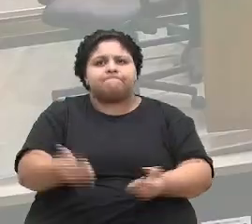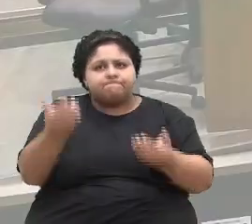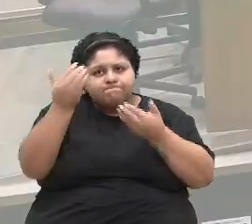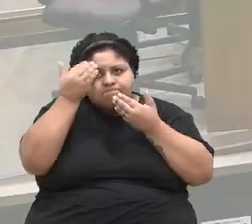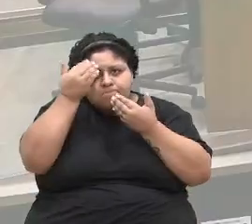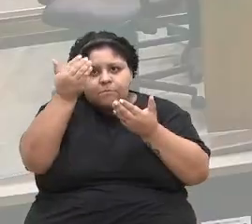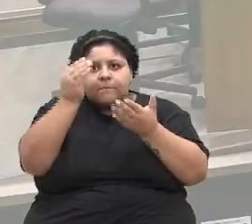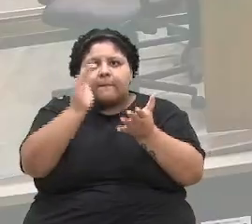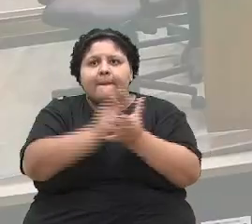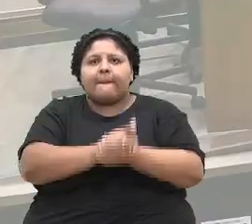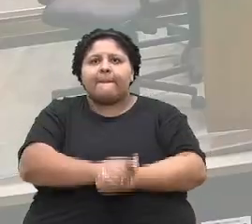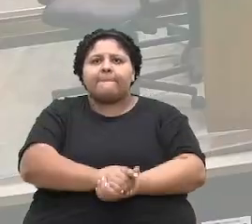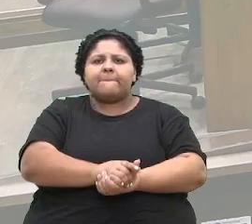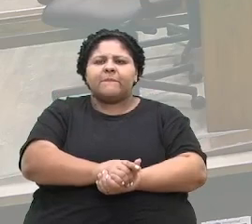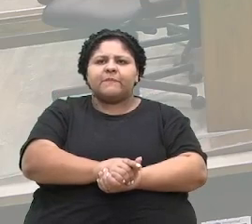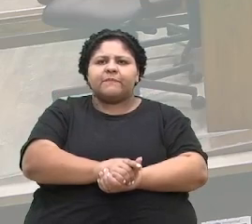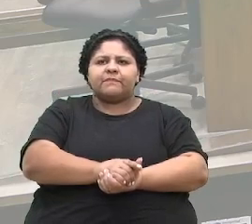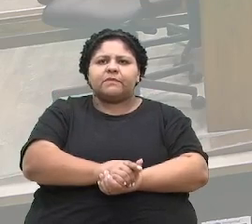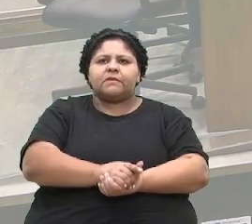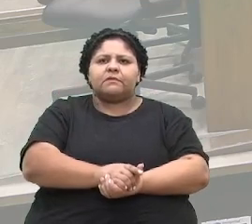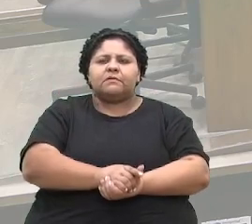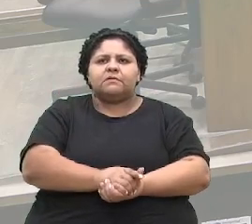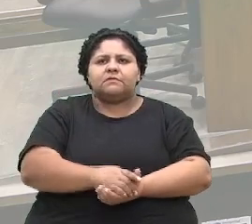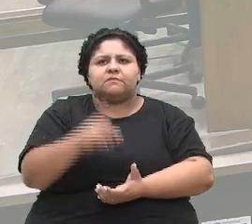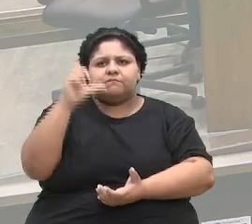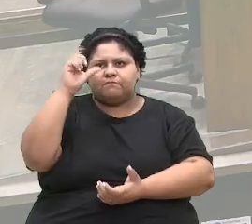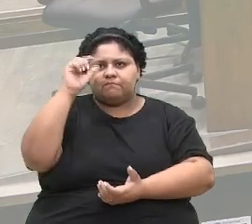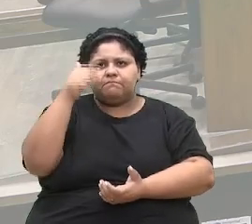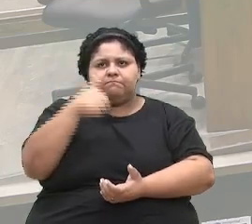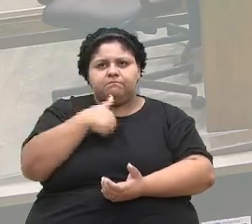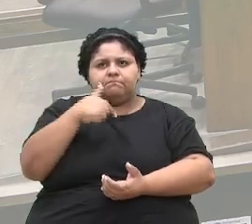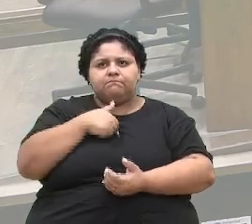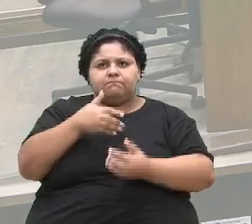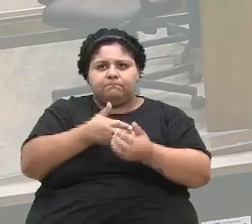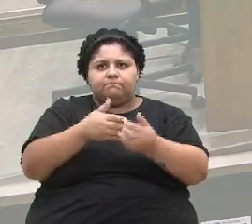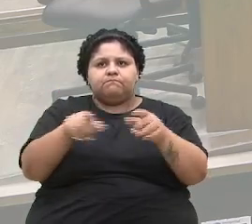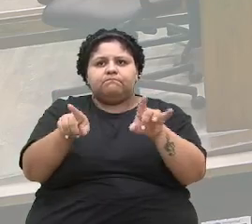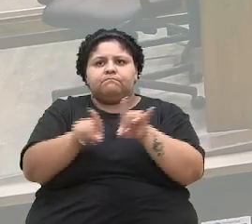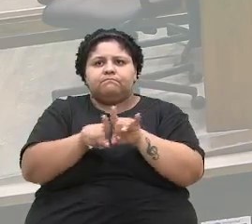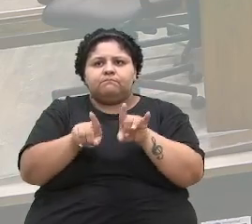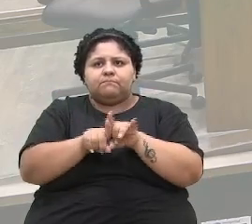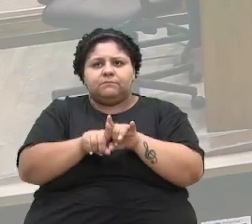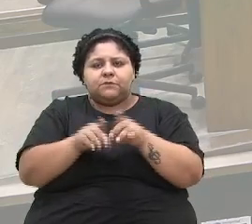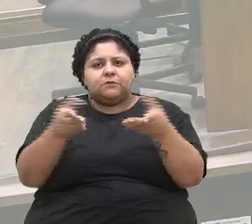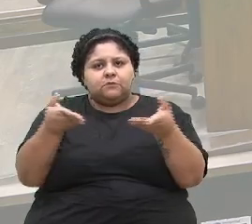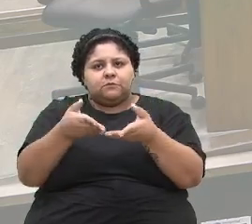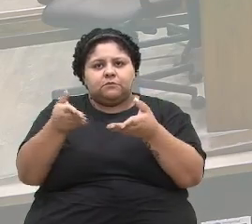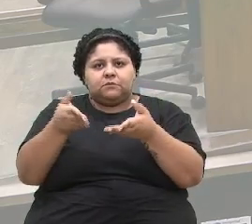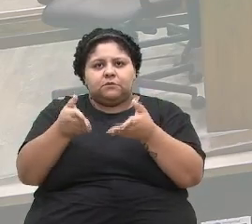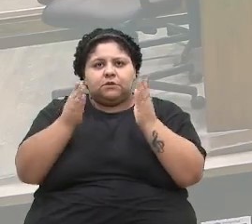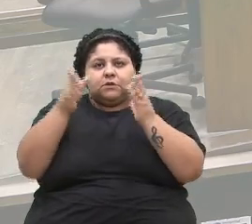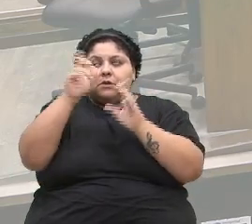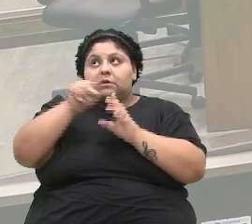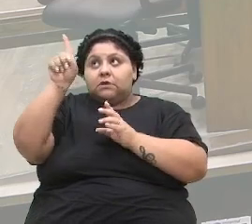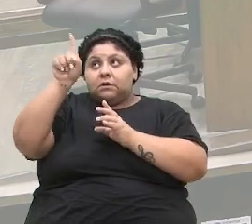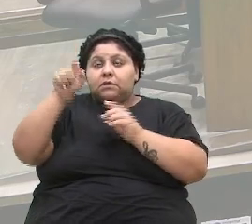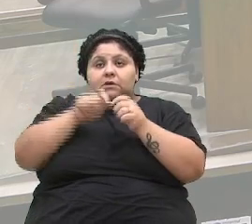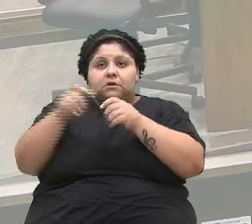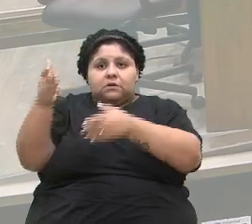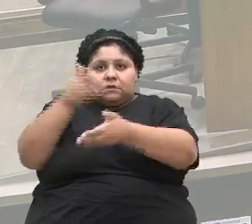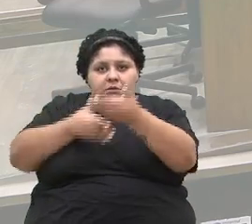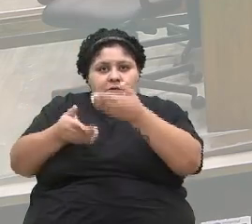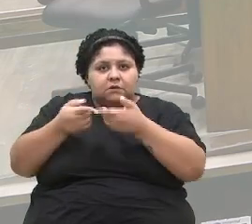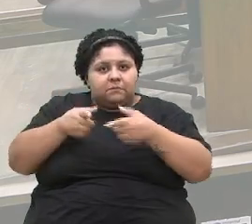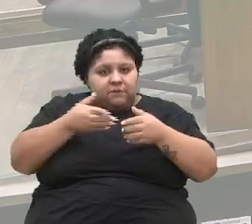vereador Maurício Scalco. E eu estava acompanhando também, porque eu estava fora, mas hoje, graças a Deus, a gente faz o atendimento, mas fica